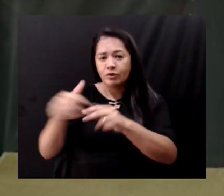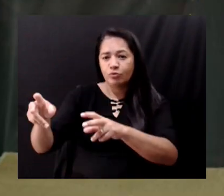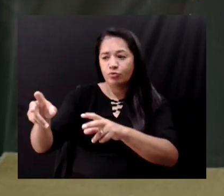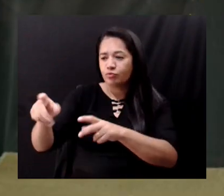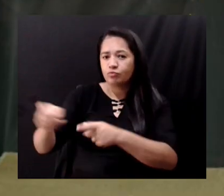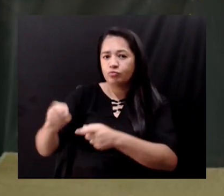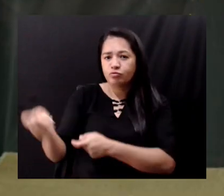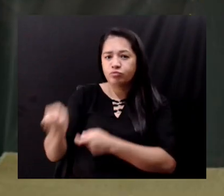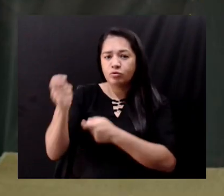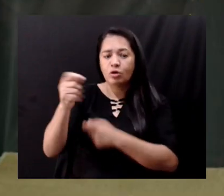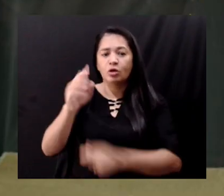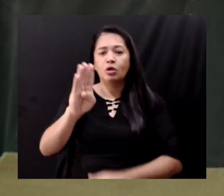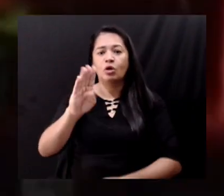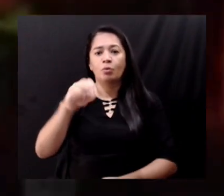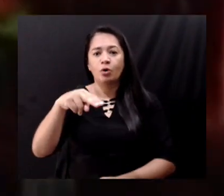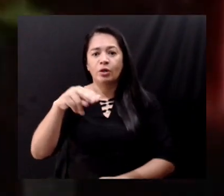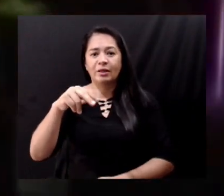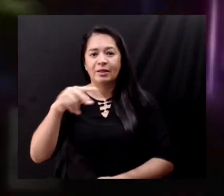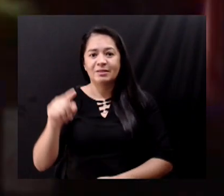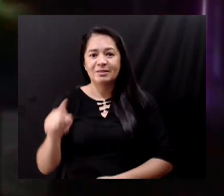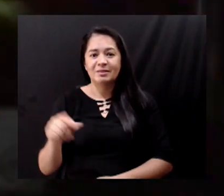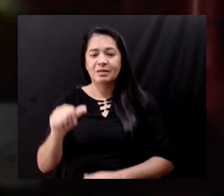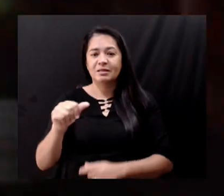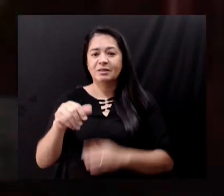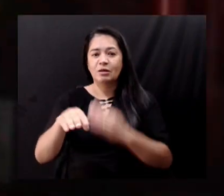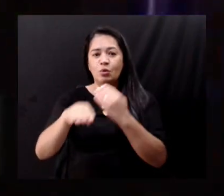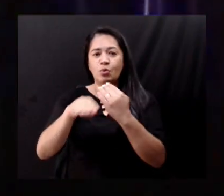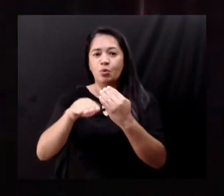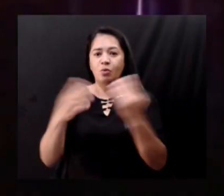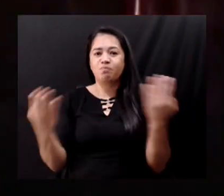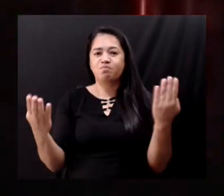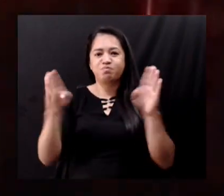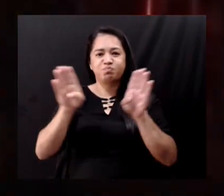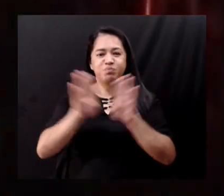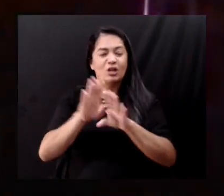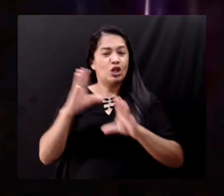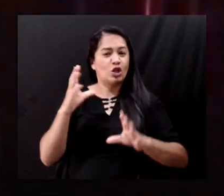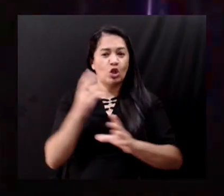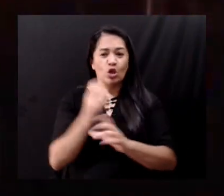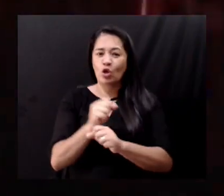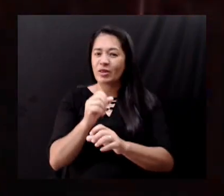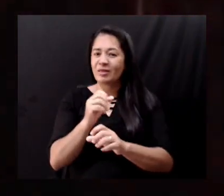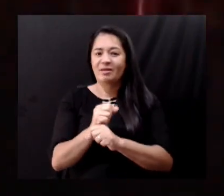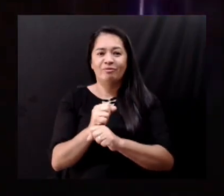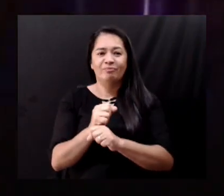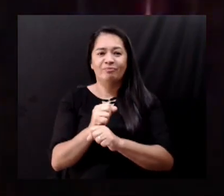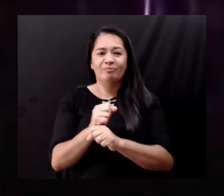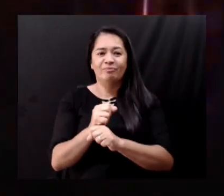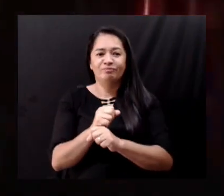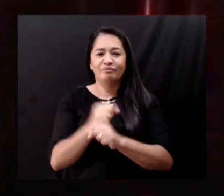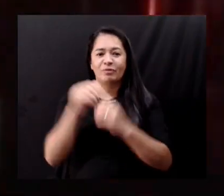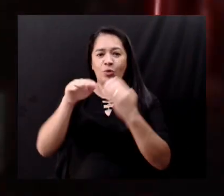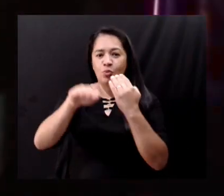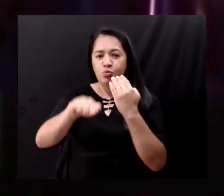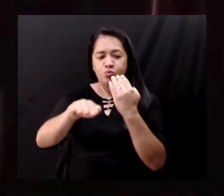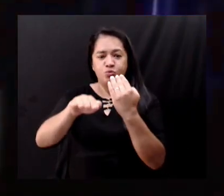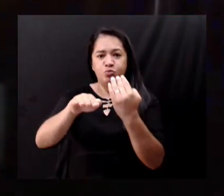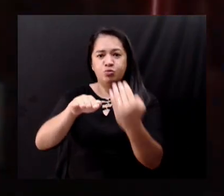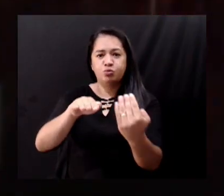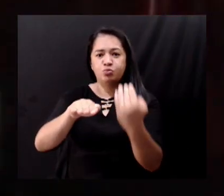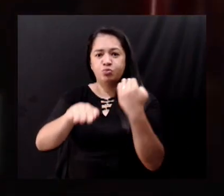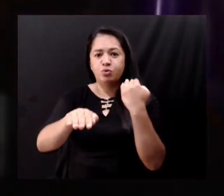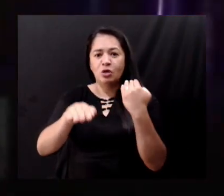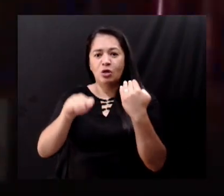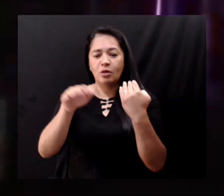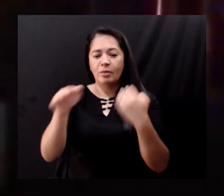está totalmente bloqueada nos dois sentidos. Quem segue de Campinas para Paulínia,